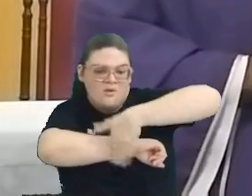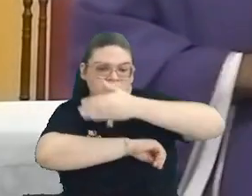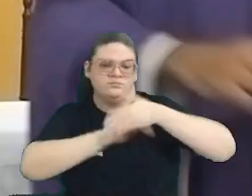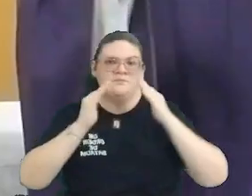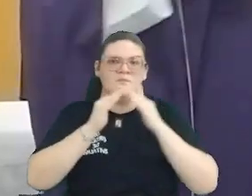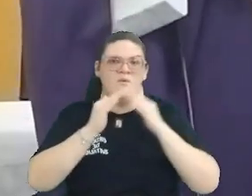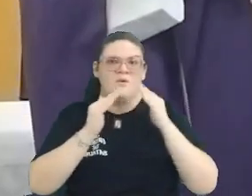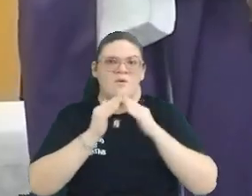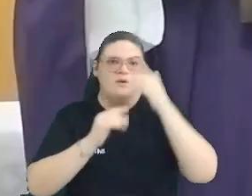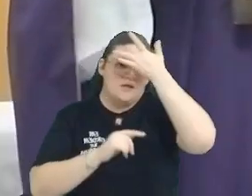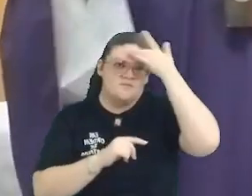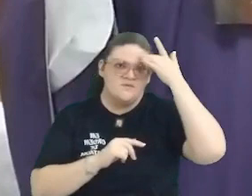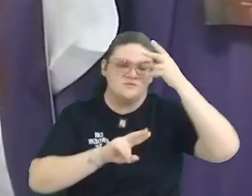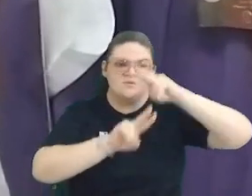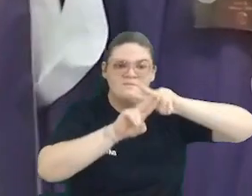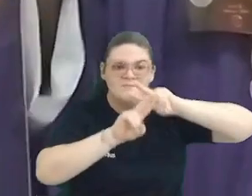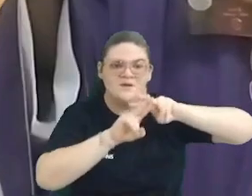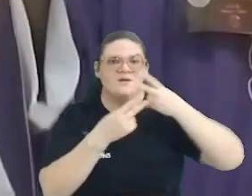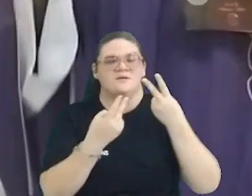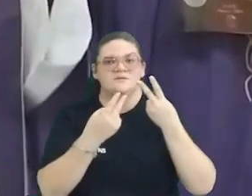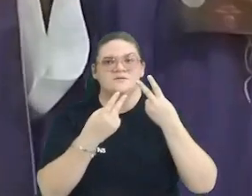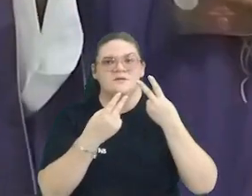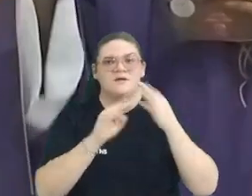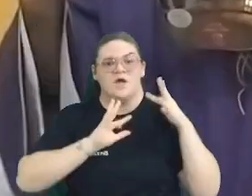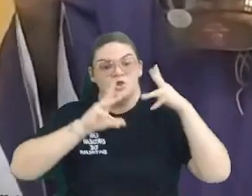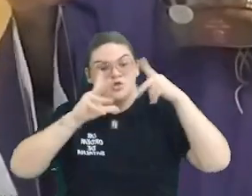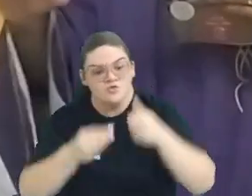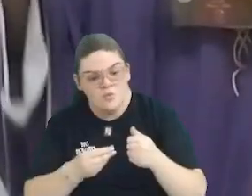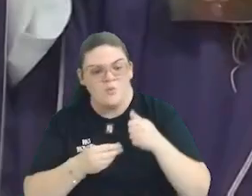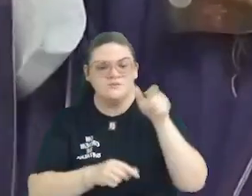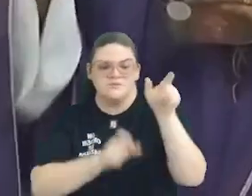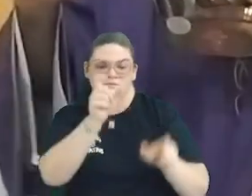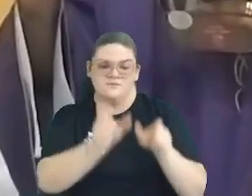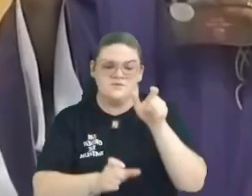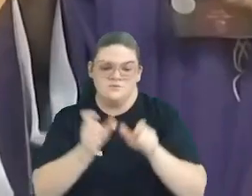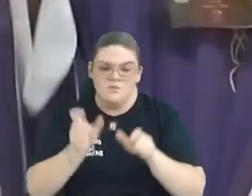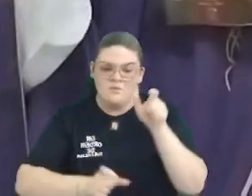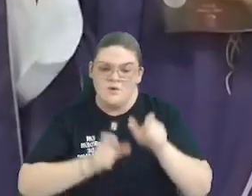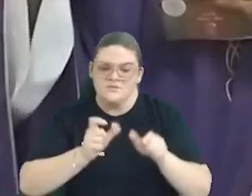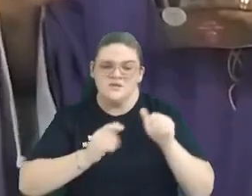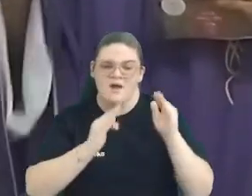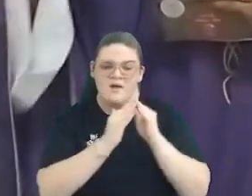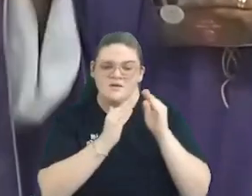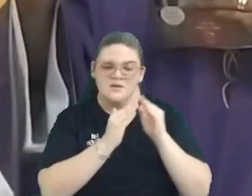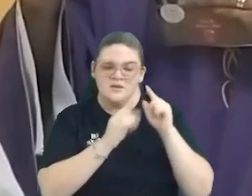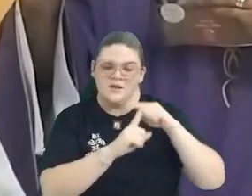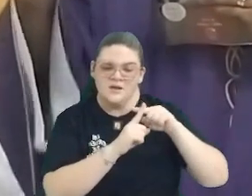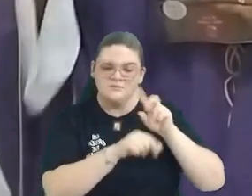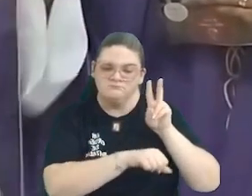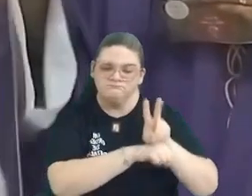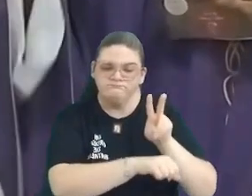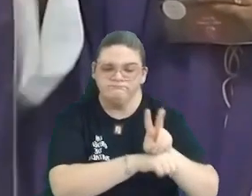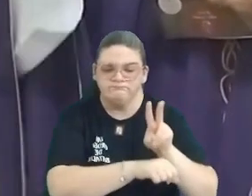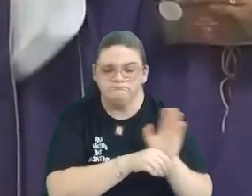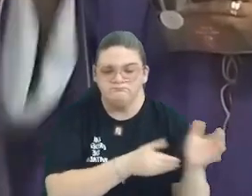presidiários, com todos estes a igreja está do lado, cuidando, protegendo e defendendo, porque